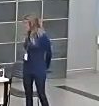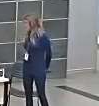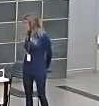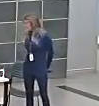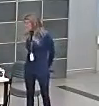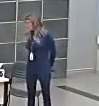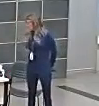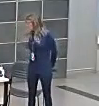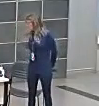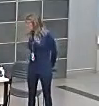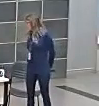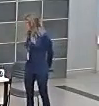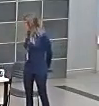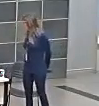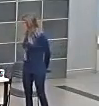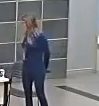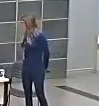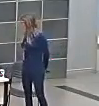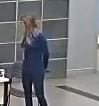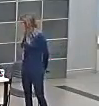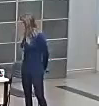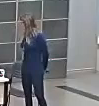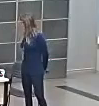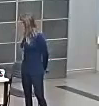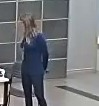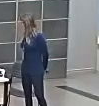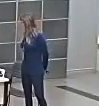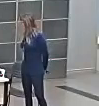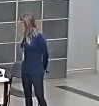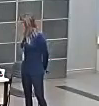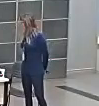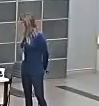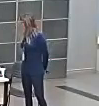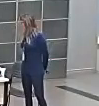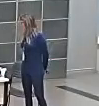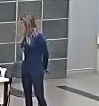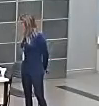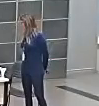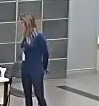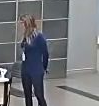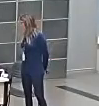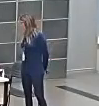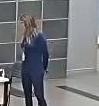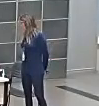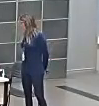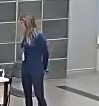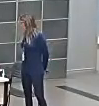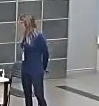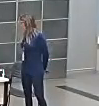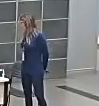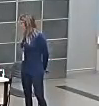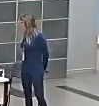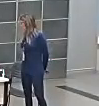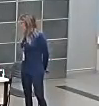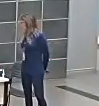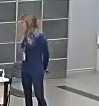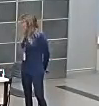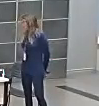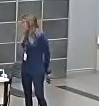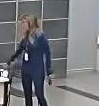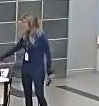320/28 requerimento também apresentado pelo Deputado Betão que seja encaminhado ao diretor geral do departamento de